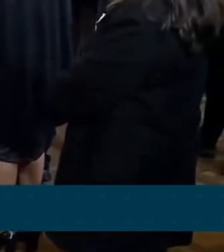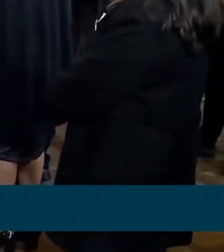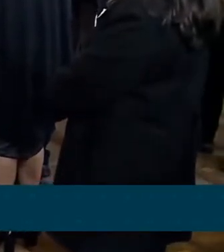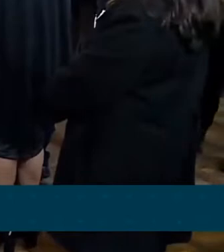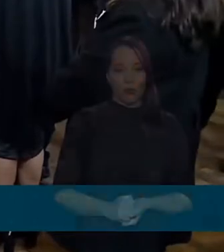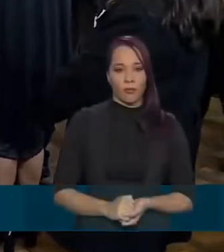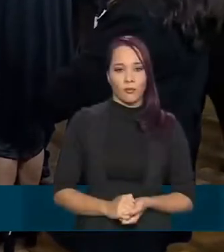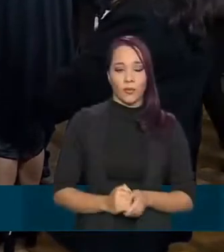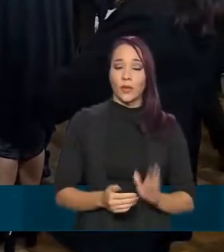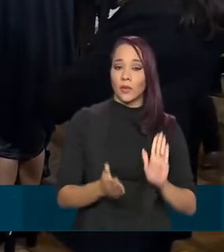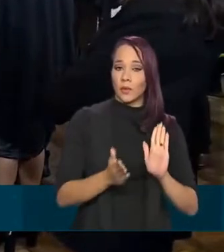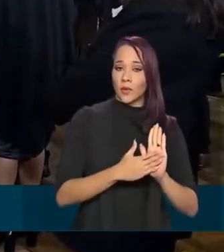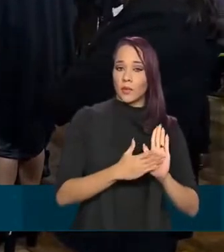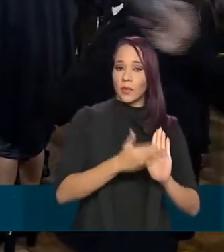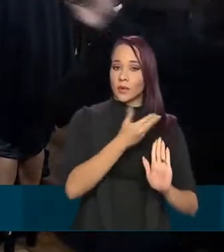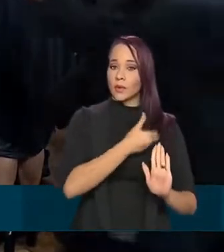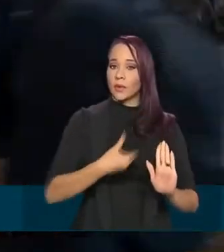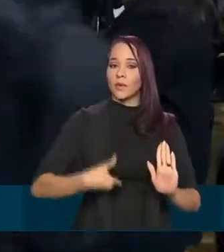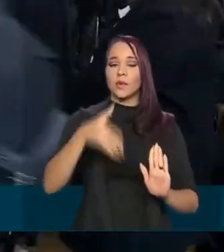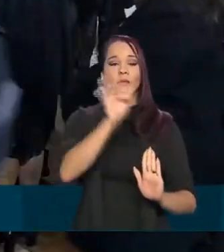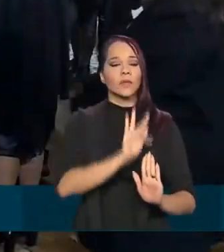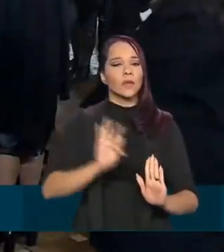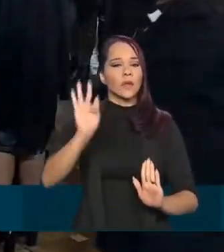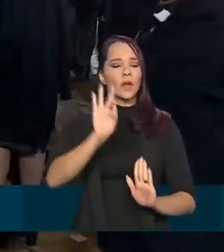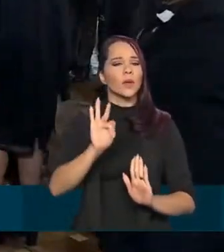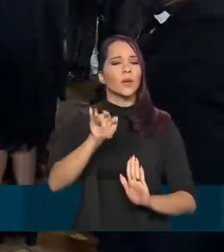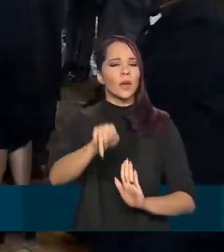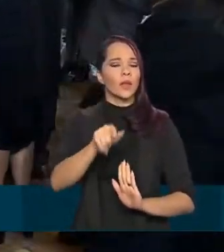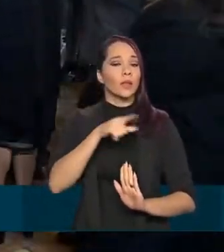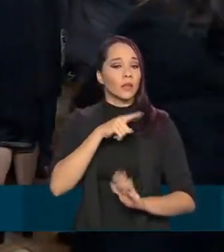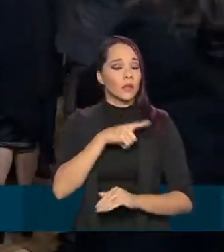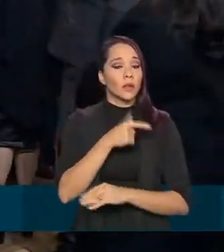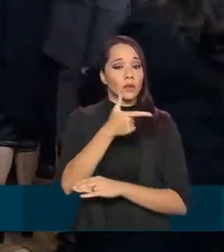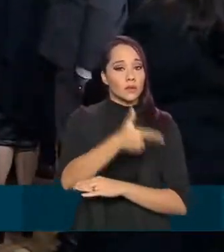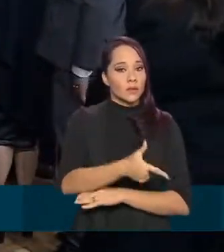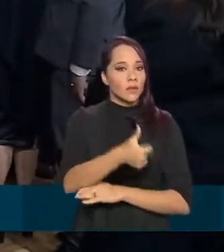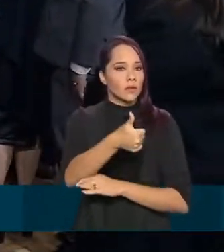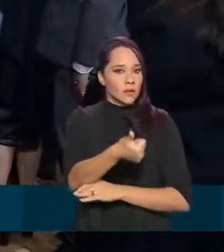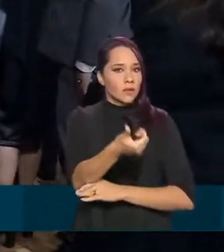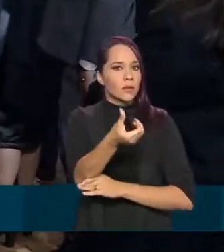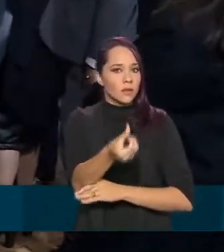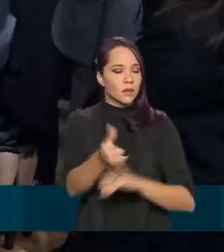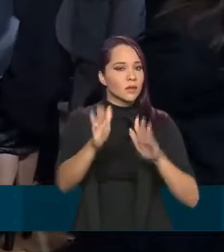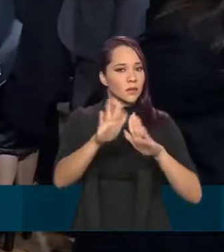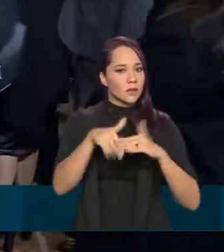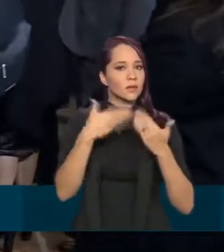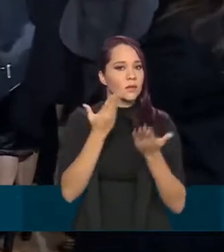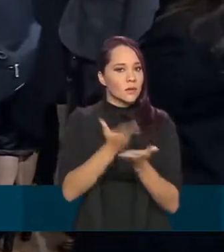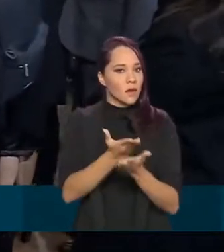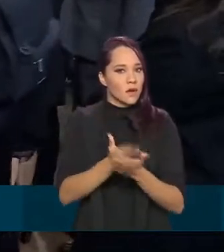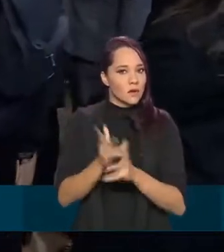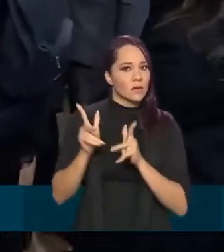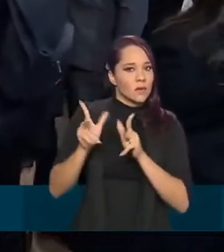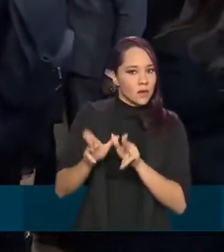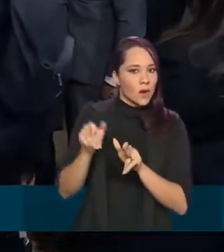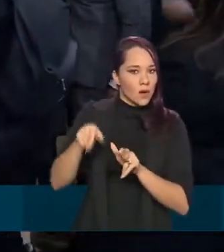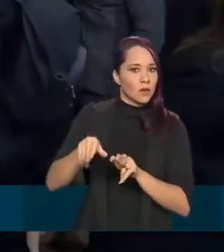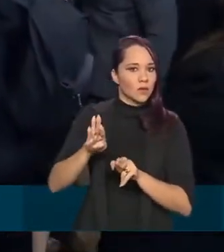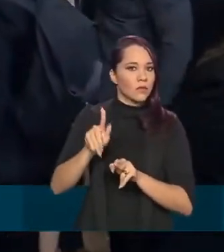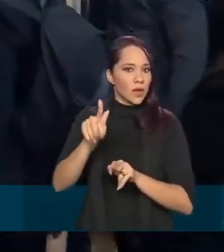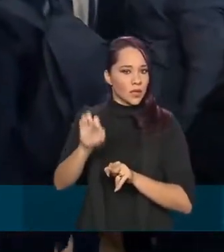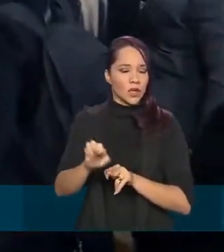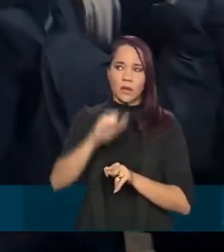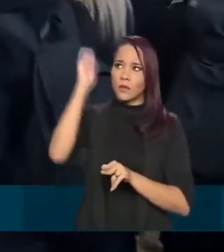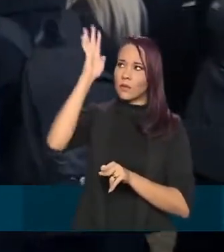A proposta do governo federal é implantar 216 escolas como essa em Bagé em